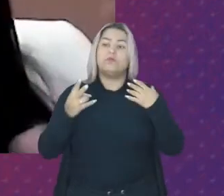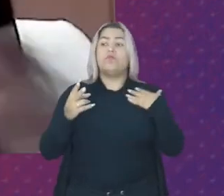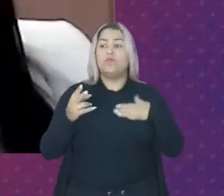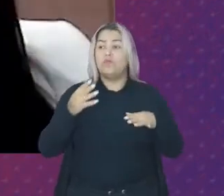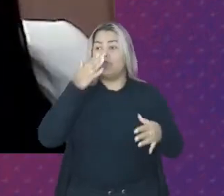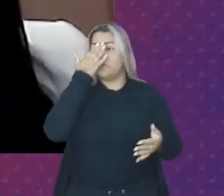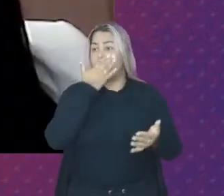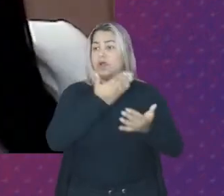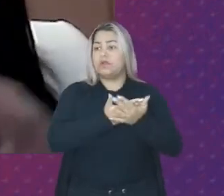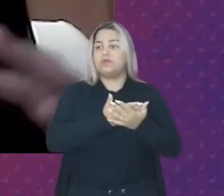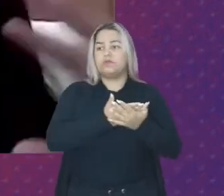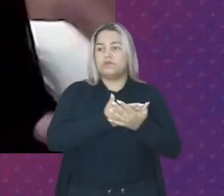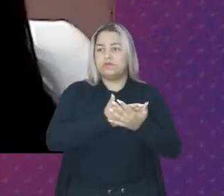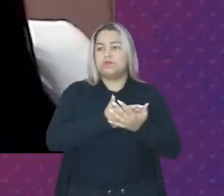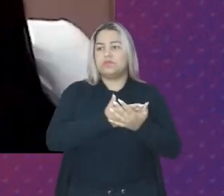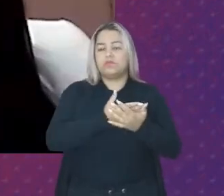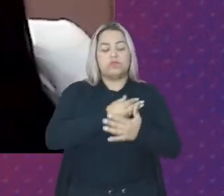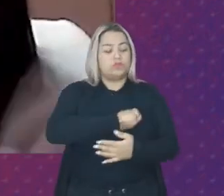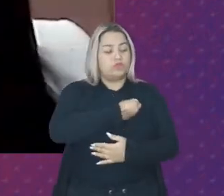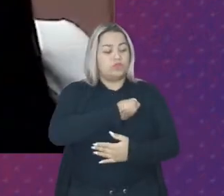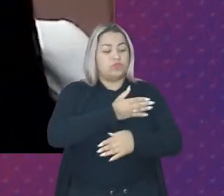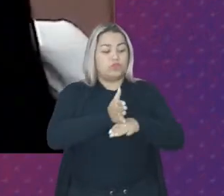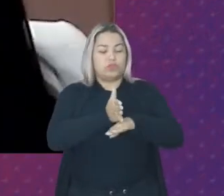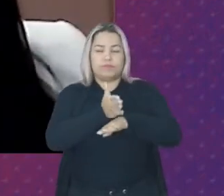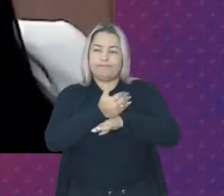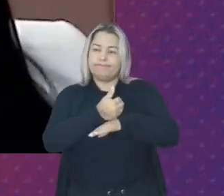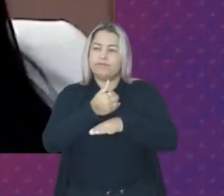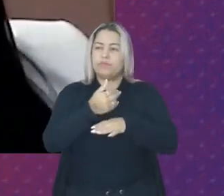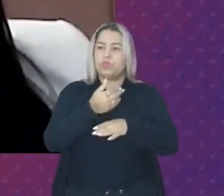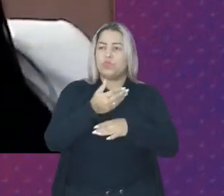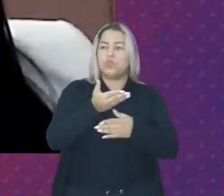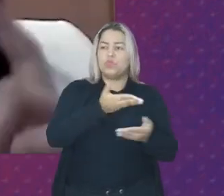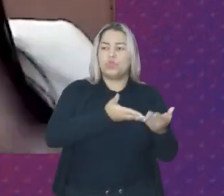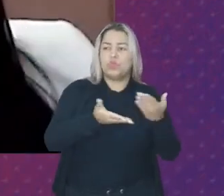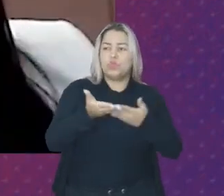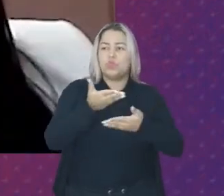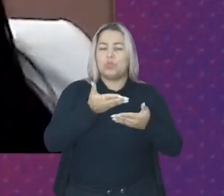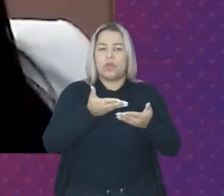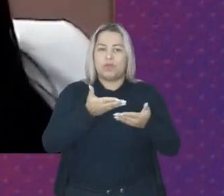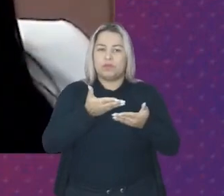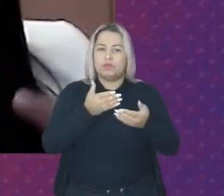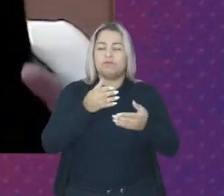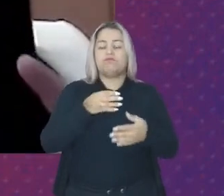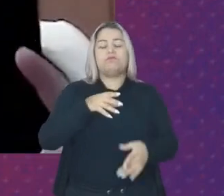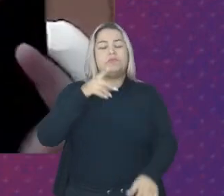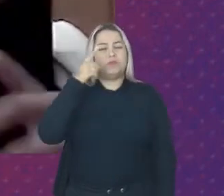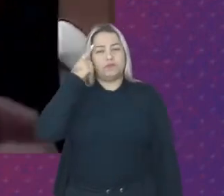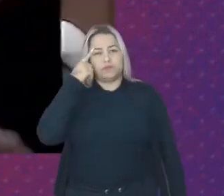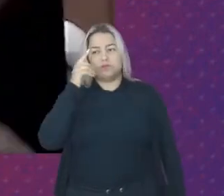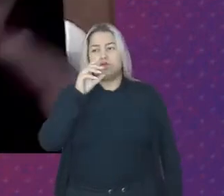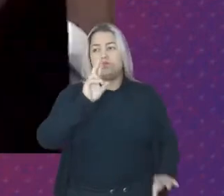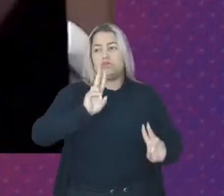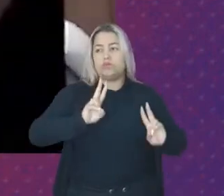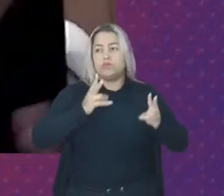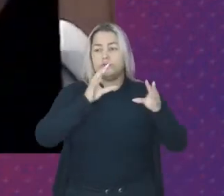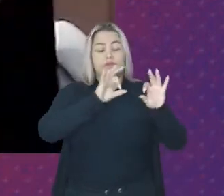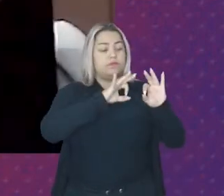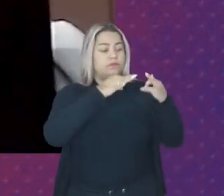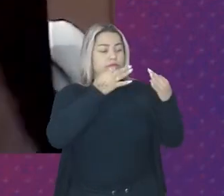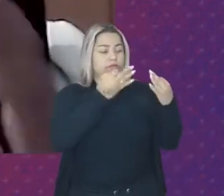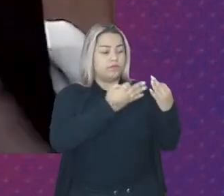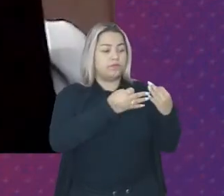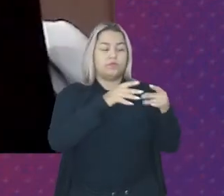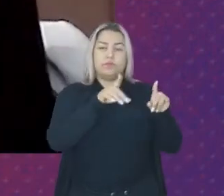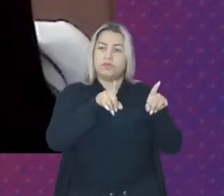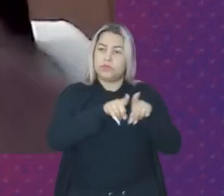você acredita, divida o que você pensa. Se você tem o valor da família, todos os valores